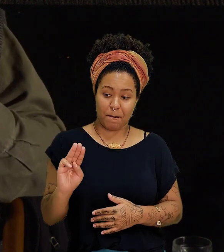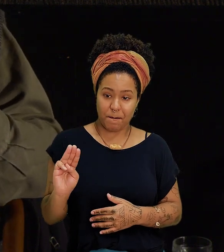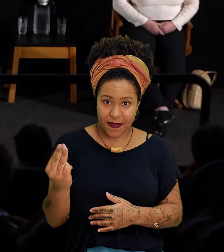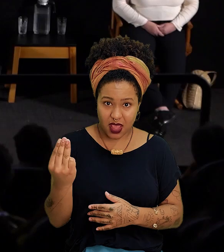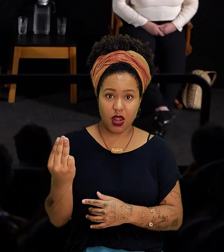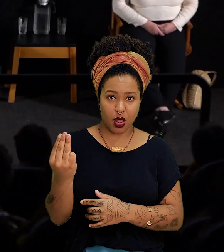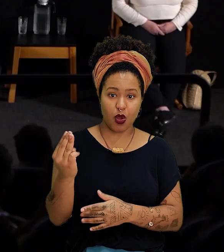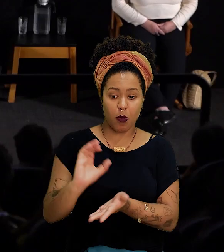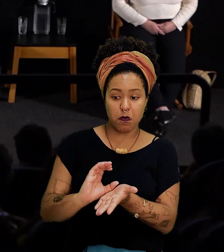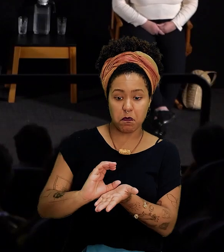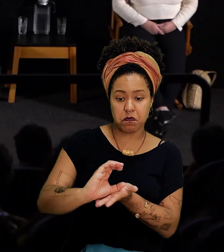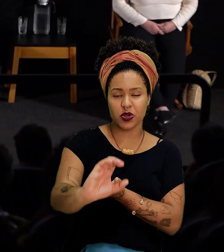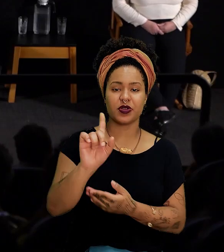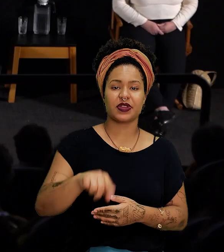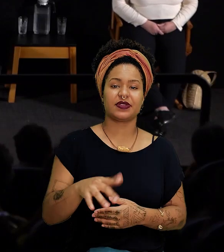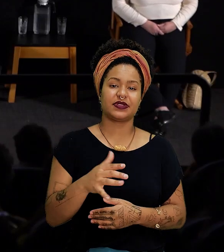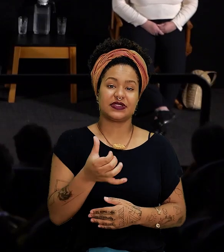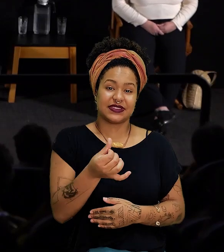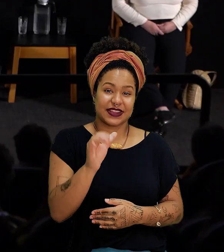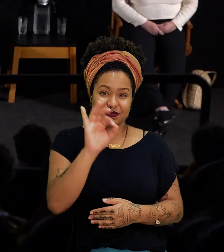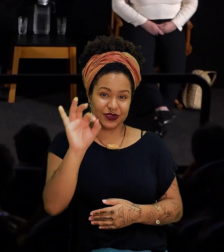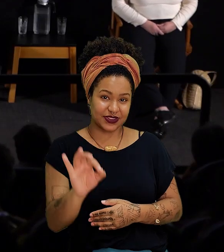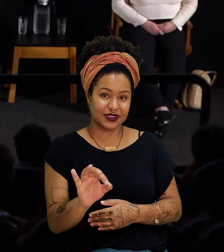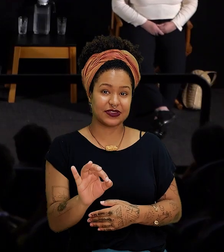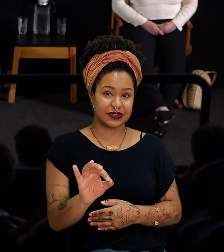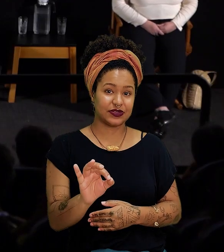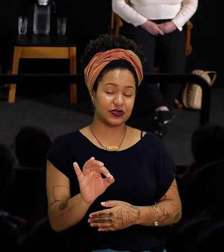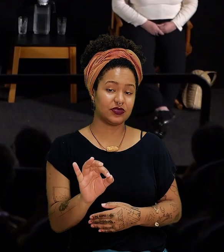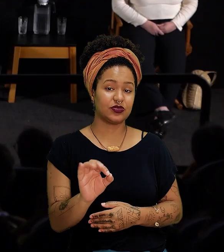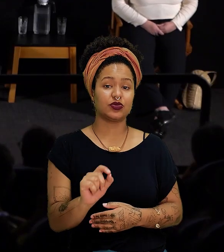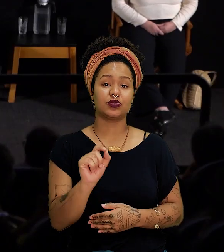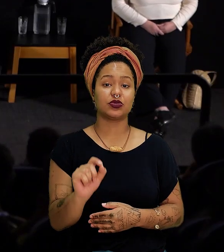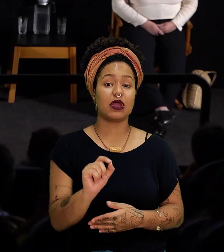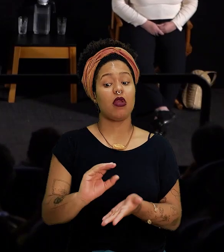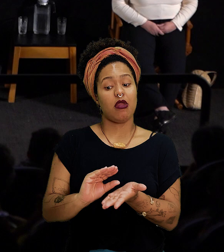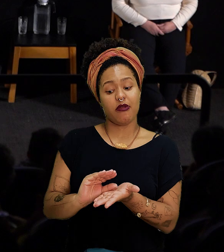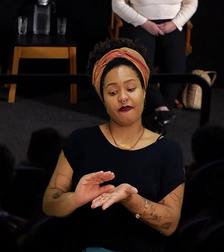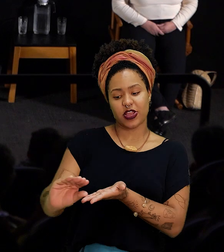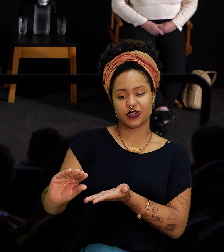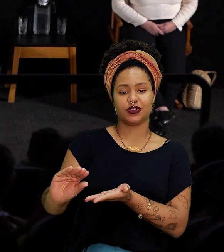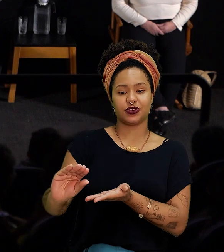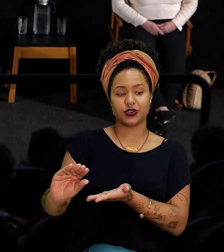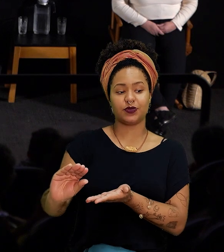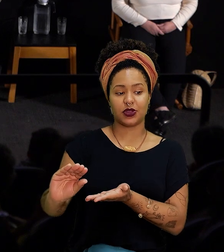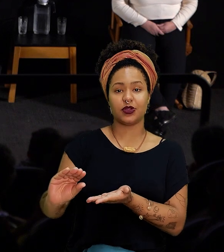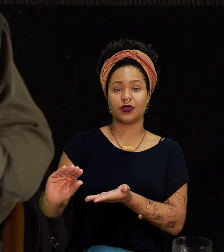bilhões, ou cerca de 6%, de